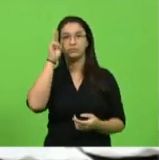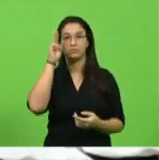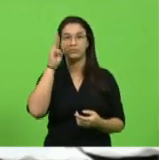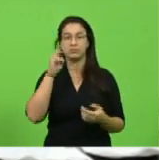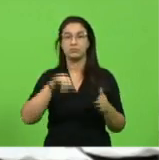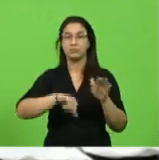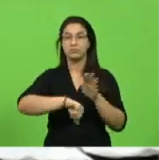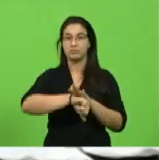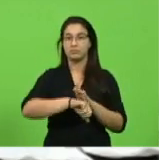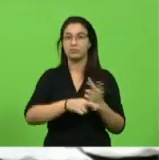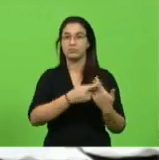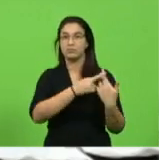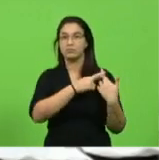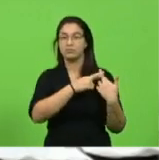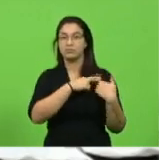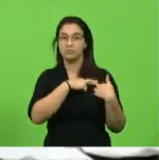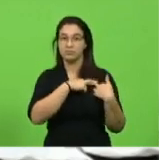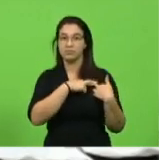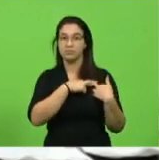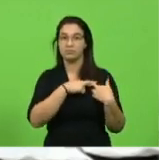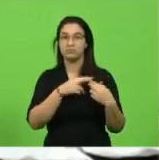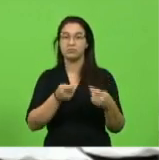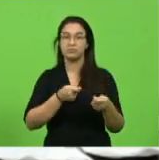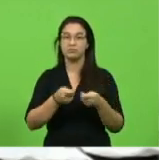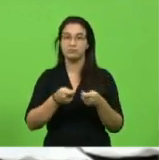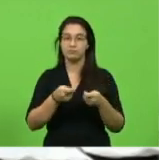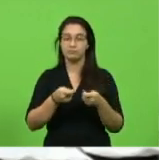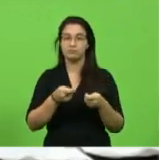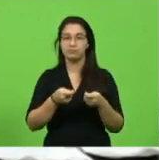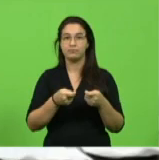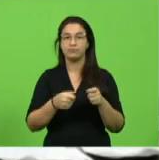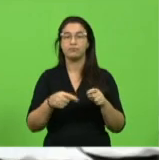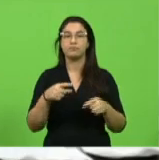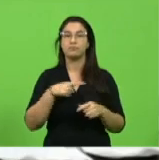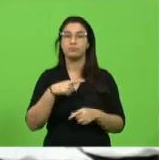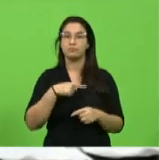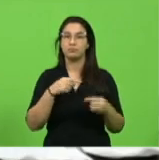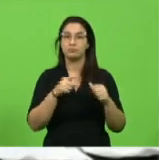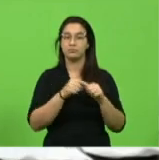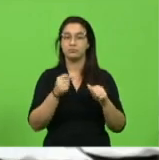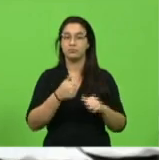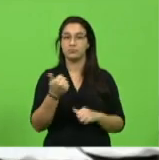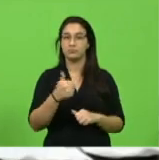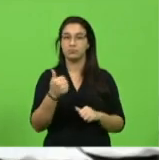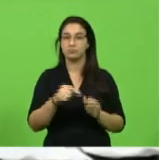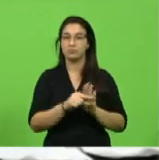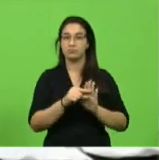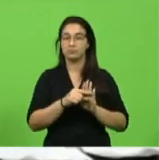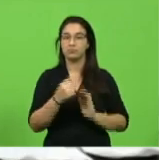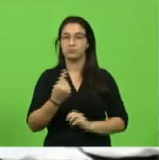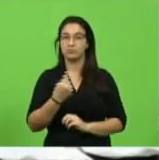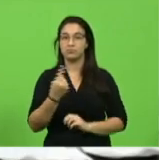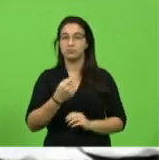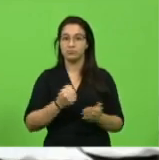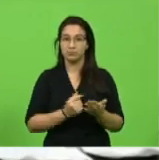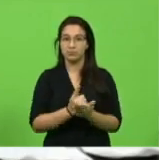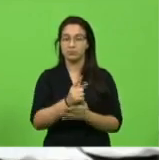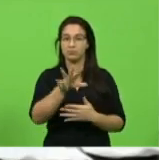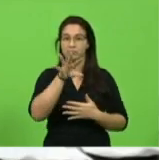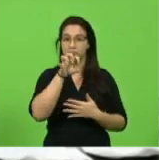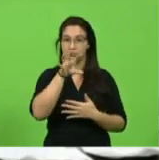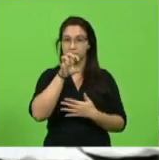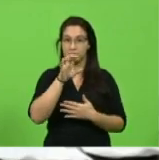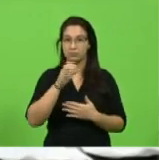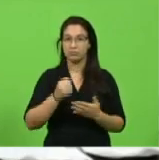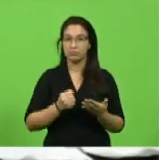de responsabilidade previstos no artigo 11, item 1, que é aquisição dos respiradores e processo de